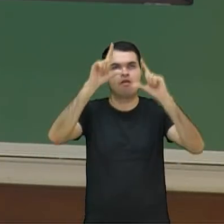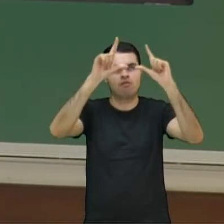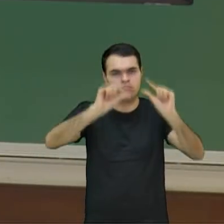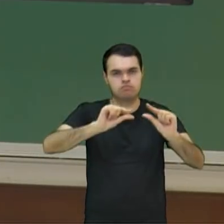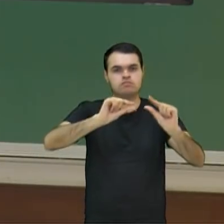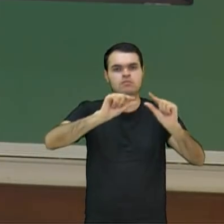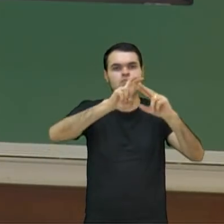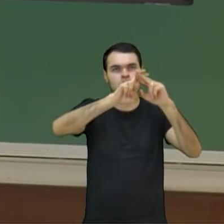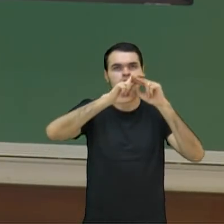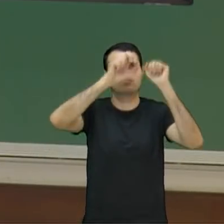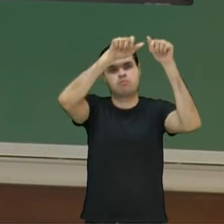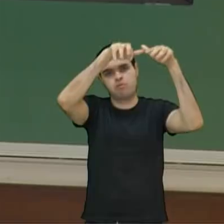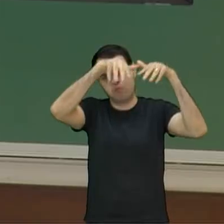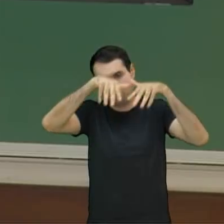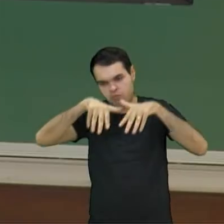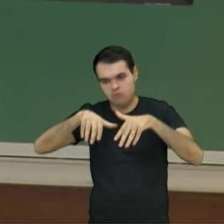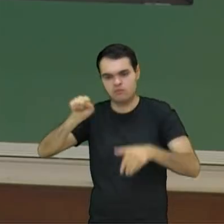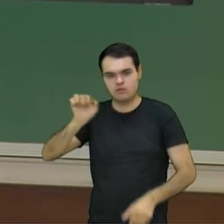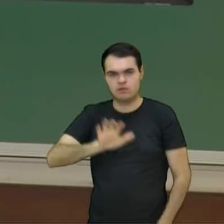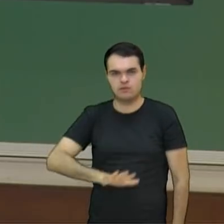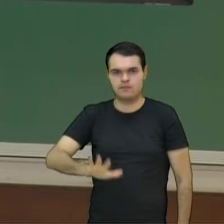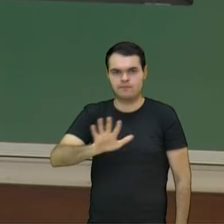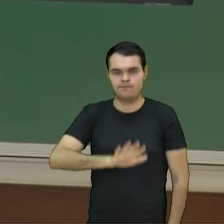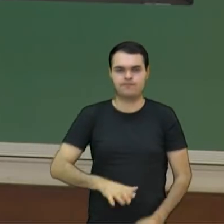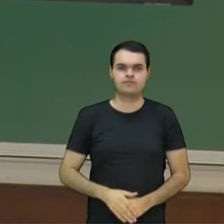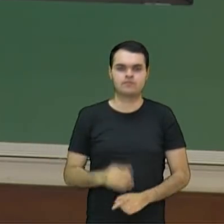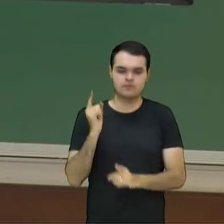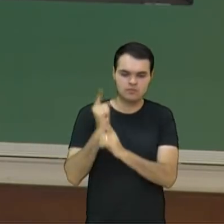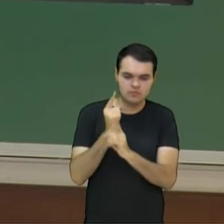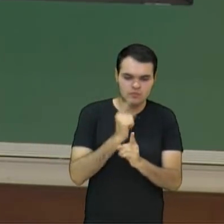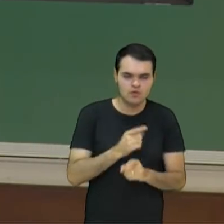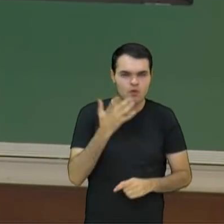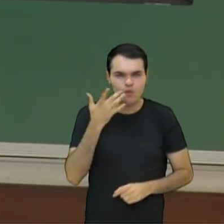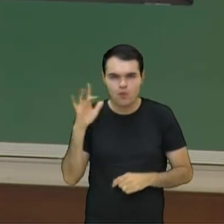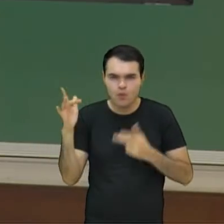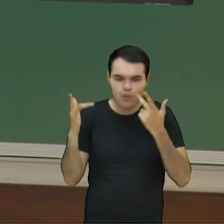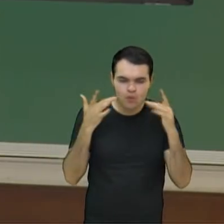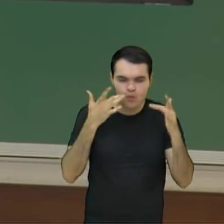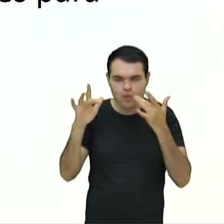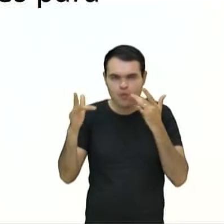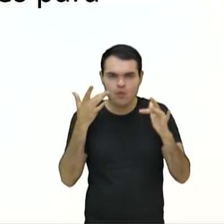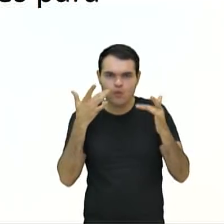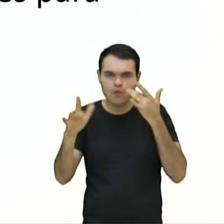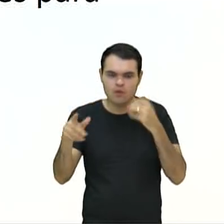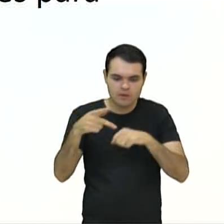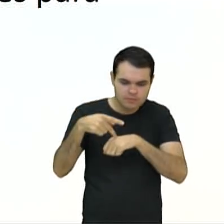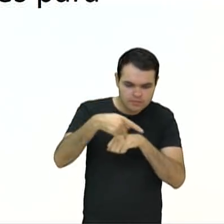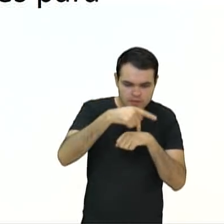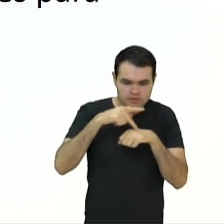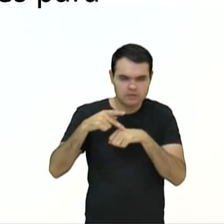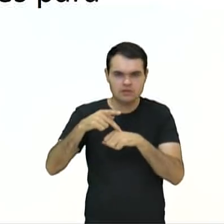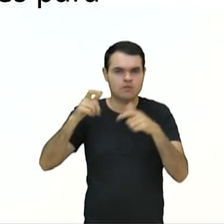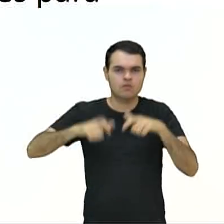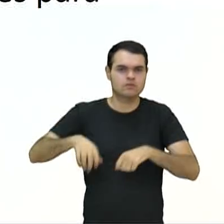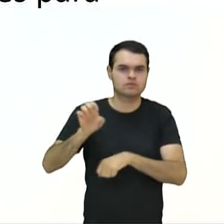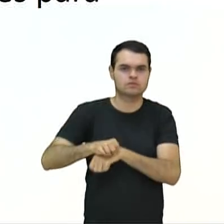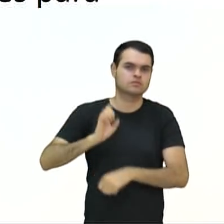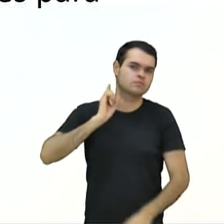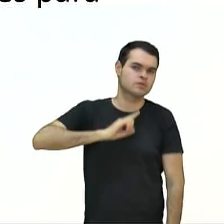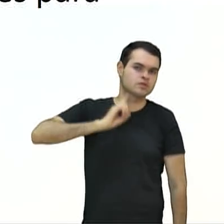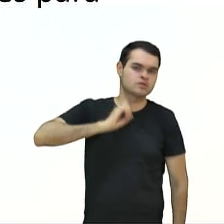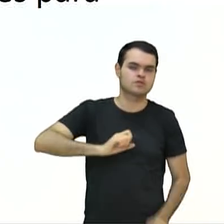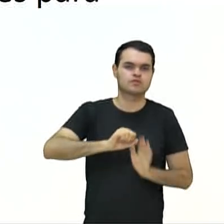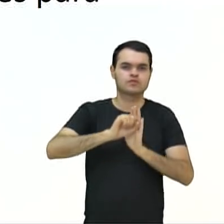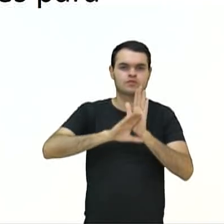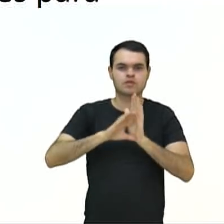ocupação do Sudeste, né? A descoberta de ouro e pedras preciosas na região ali de Minas Gerais, no século XVII, então a gente vai